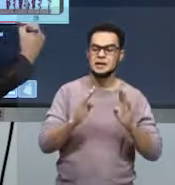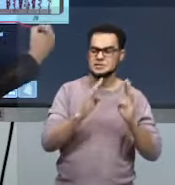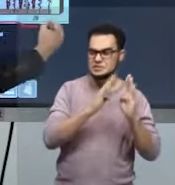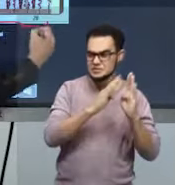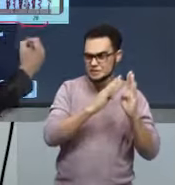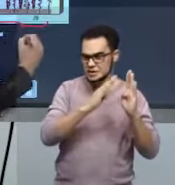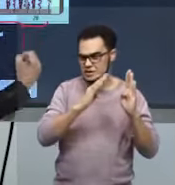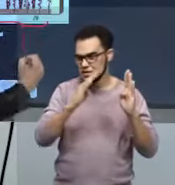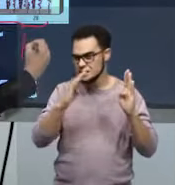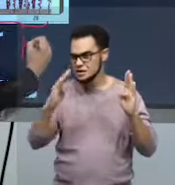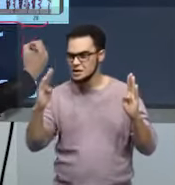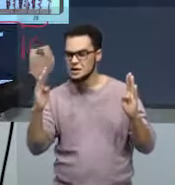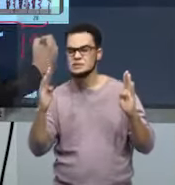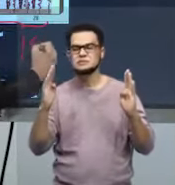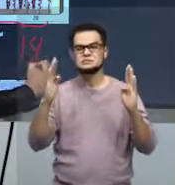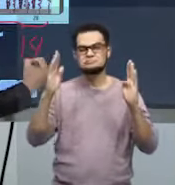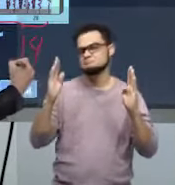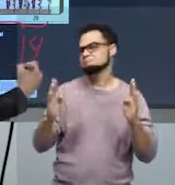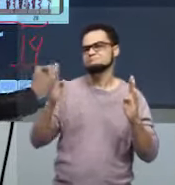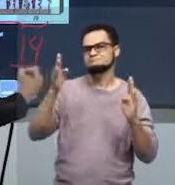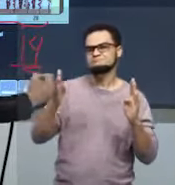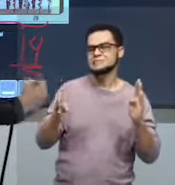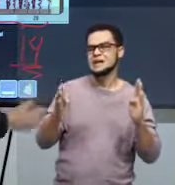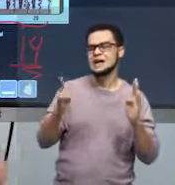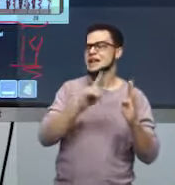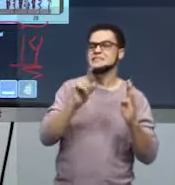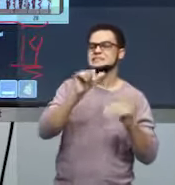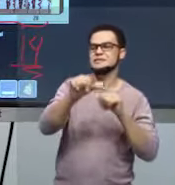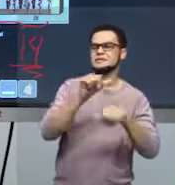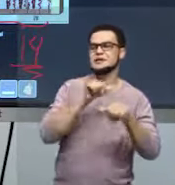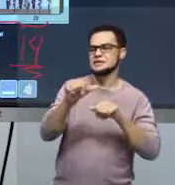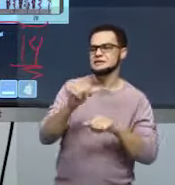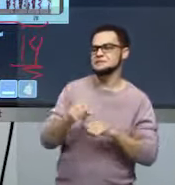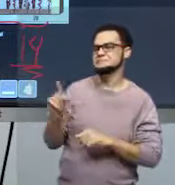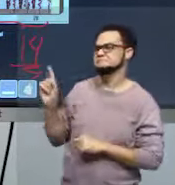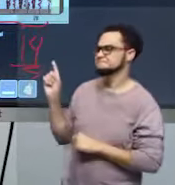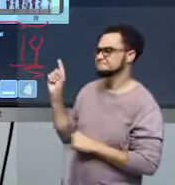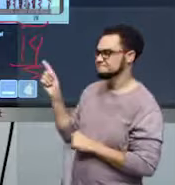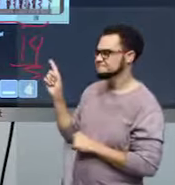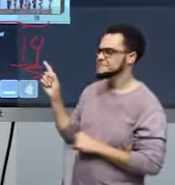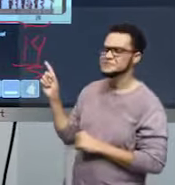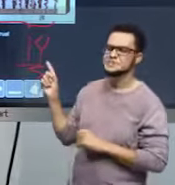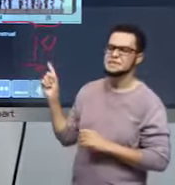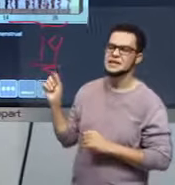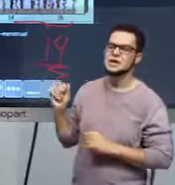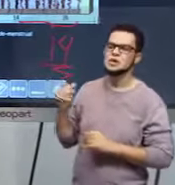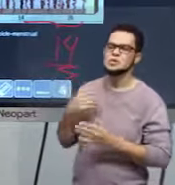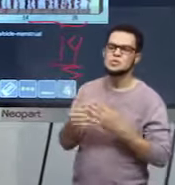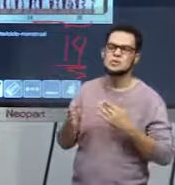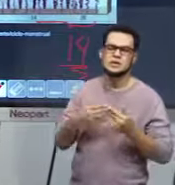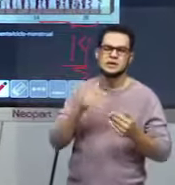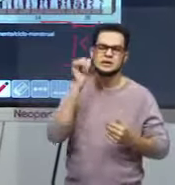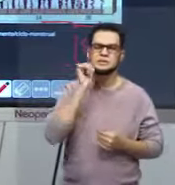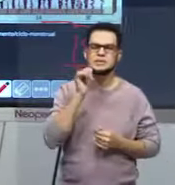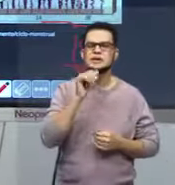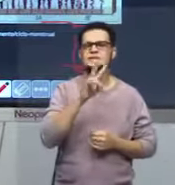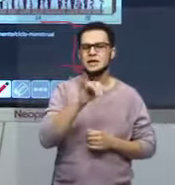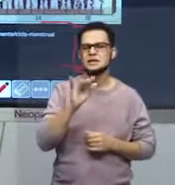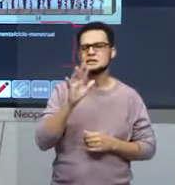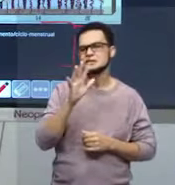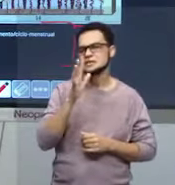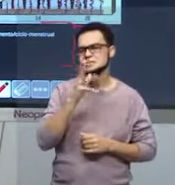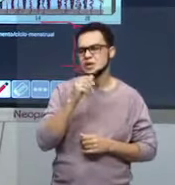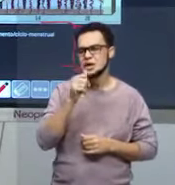fase secretora, não varia. Qualquer mulher vai demorar 14 dias. Do dia que